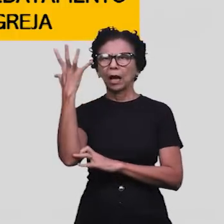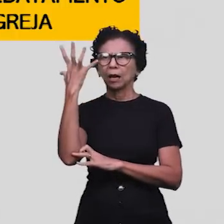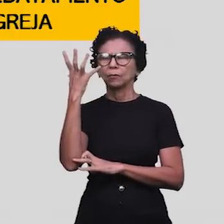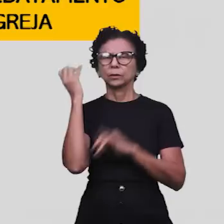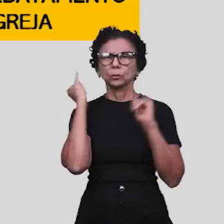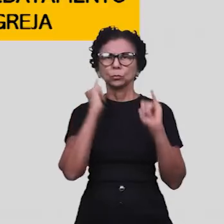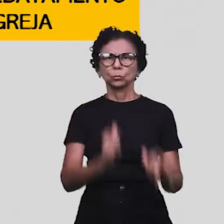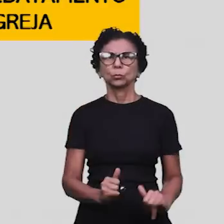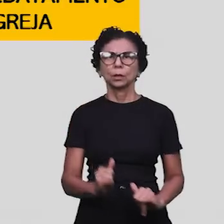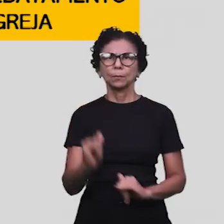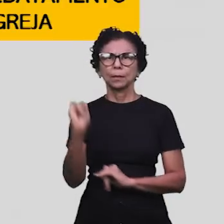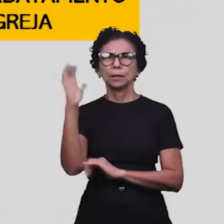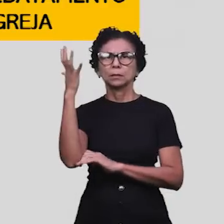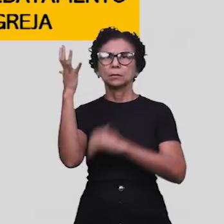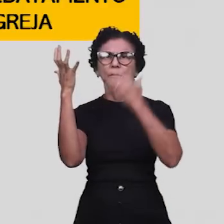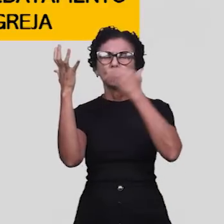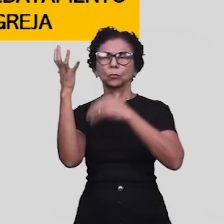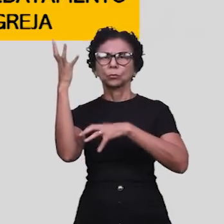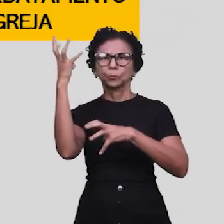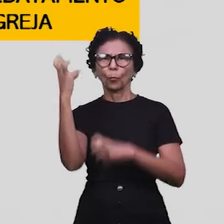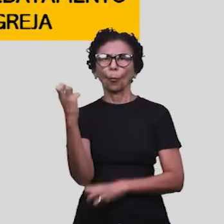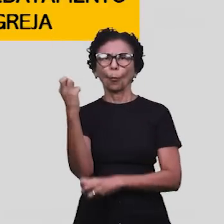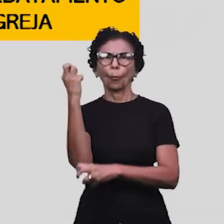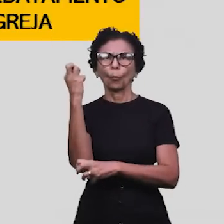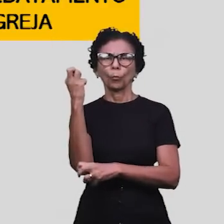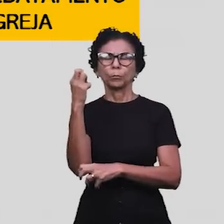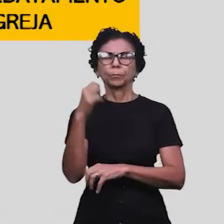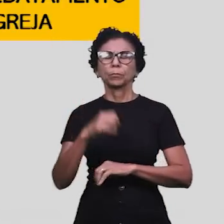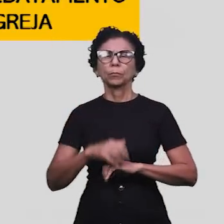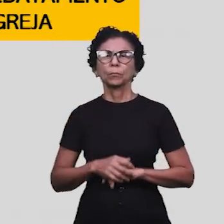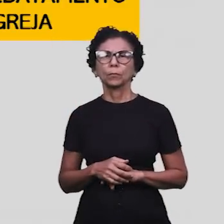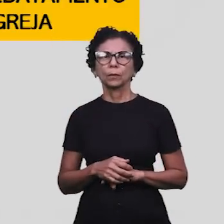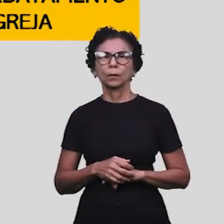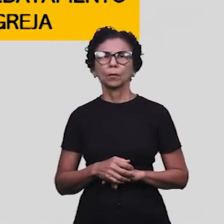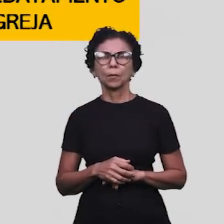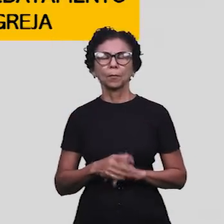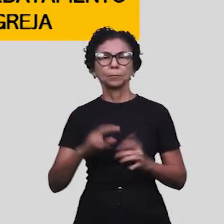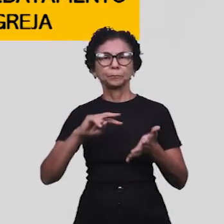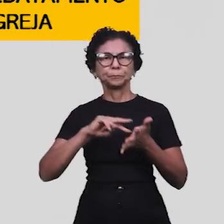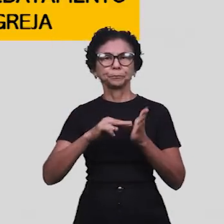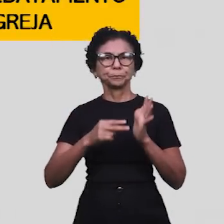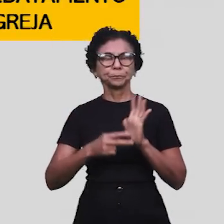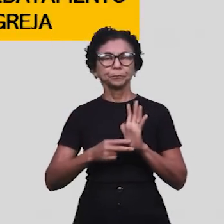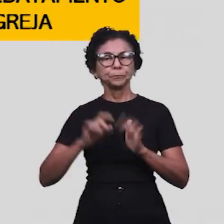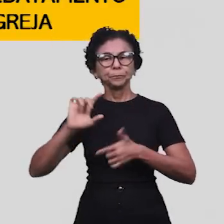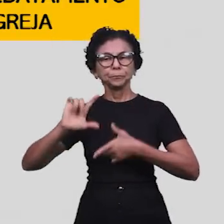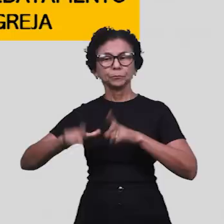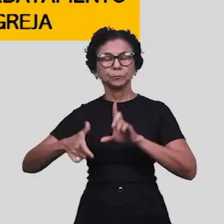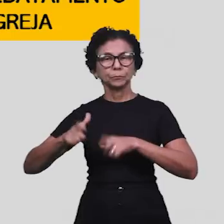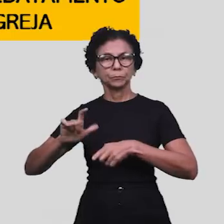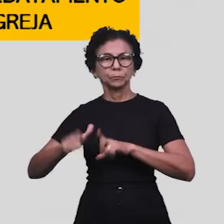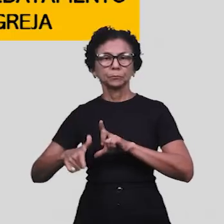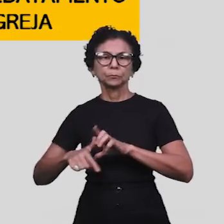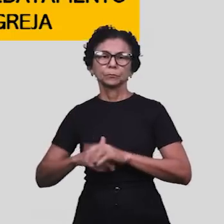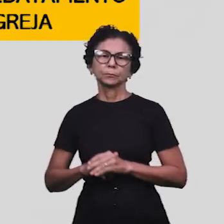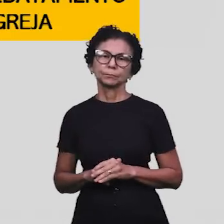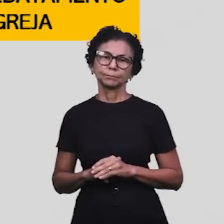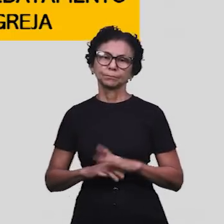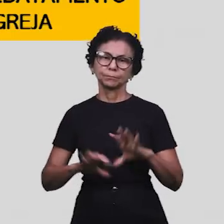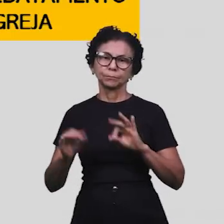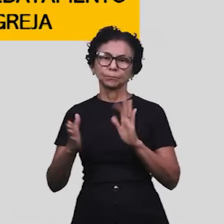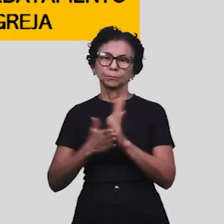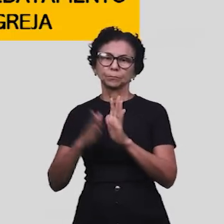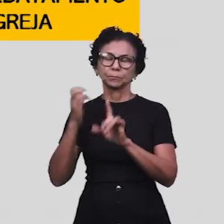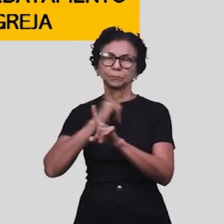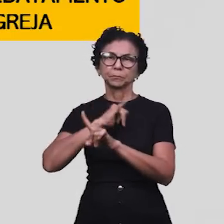secou-se imediatamente. O que representa a figueira secar? Representa que Israel saiu do plano profético